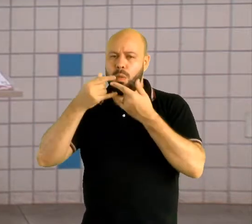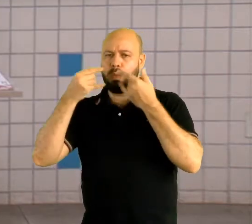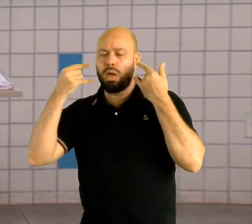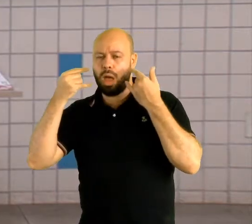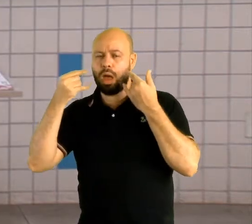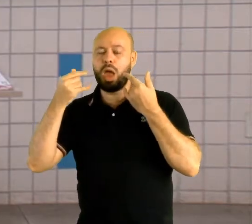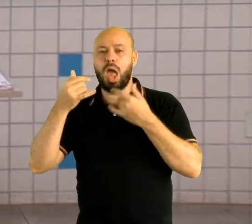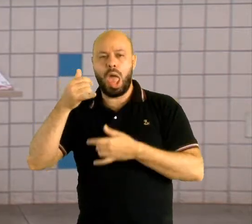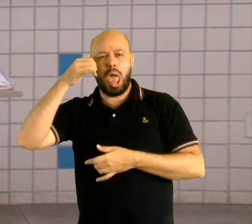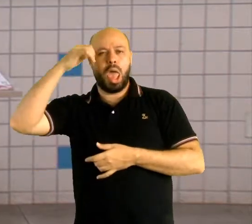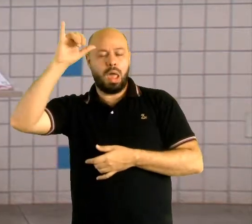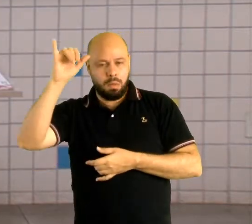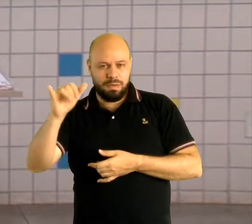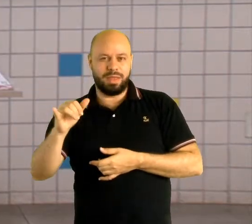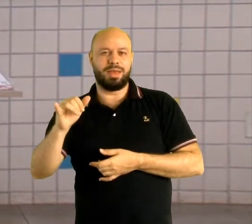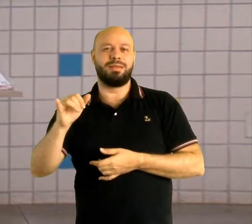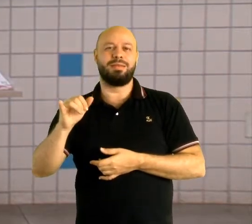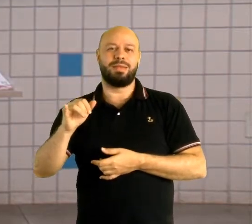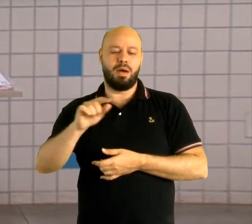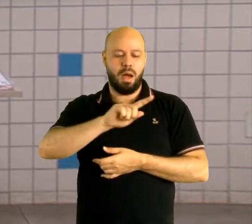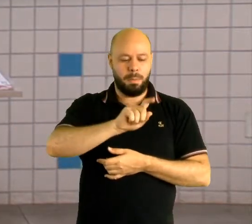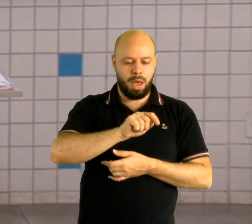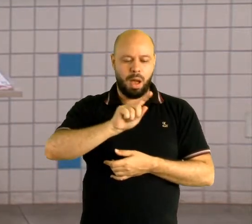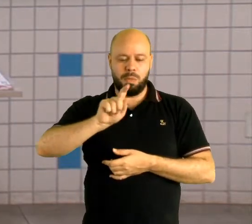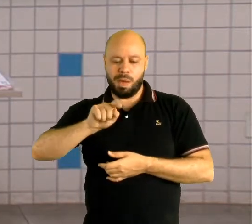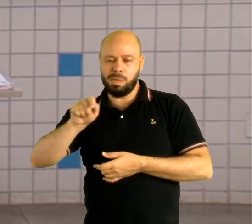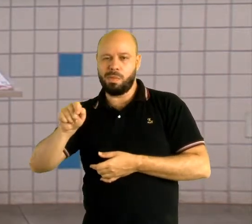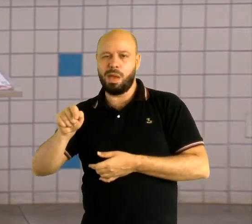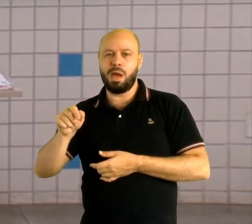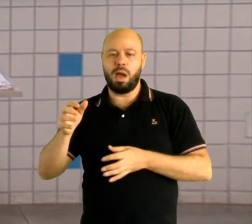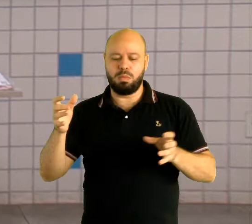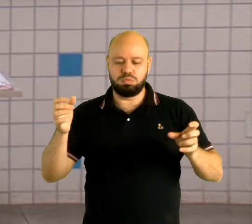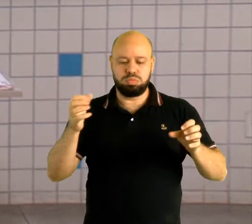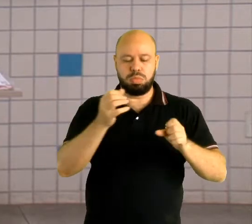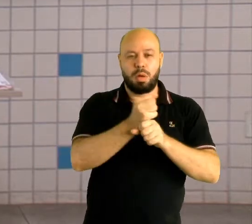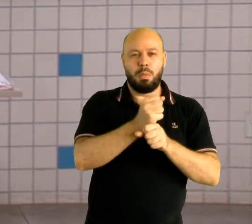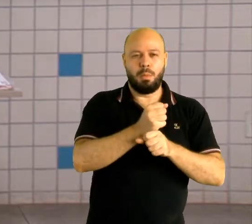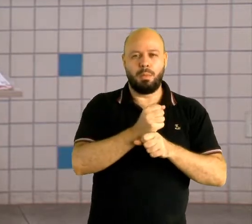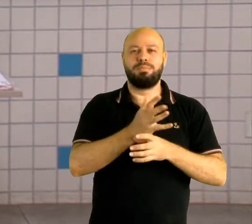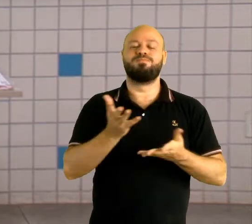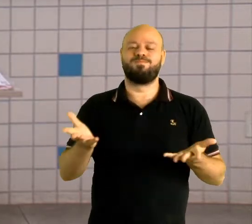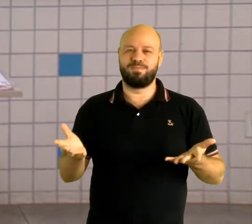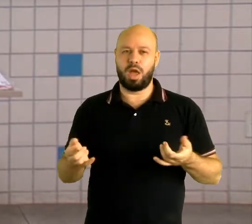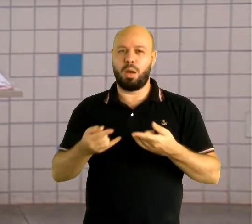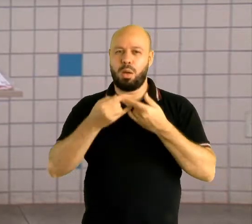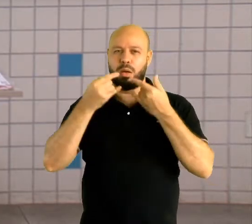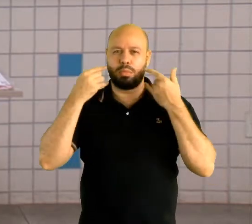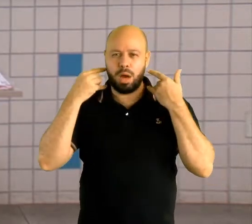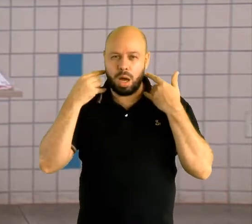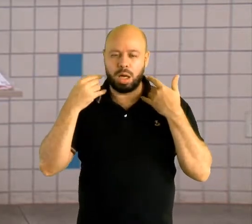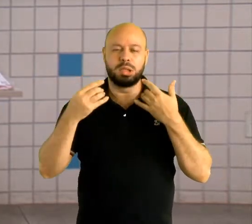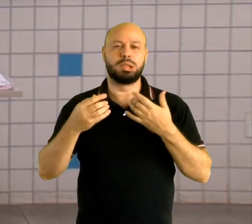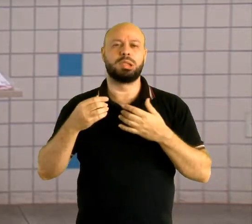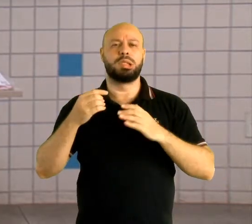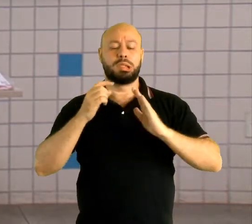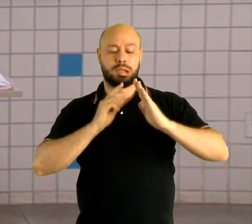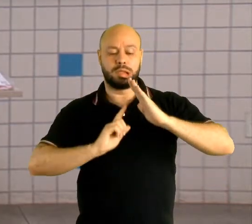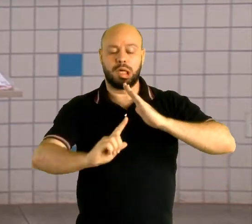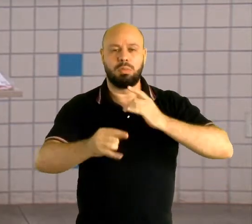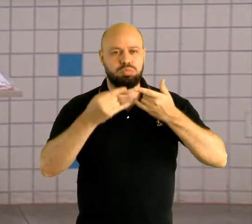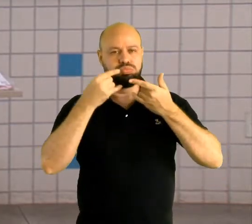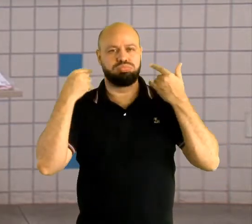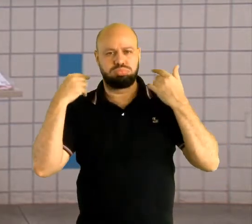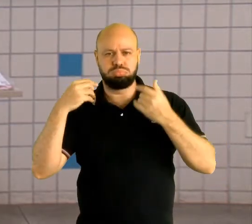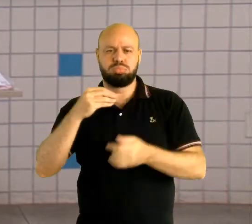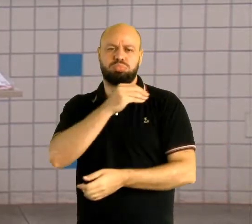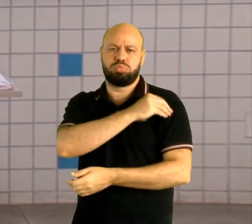não deixem de usar o que? Higienizar as mãos com álcool em gel, usar máscara ao sair de casa e